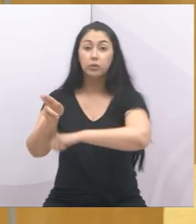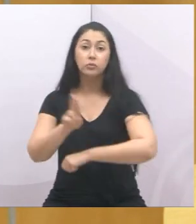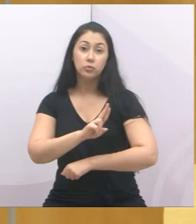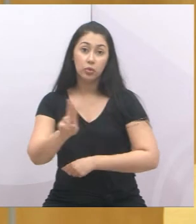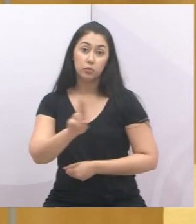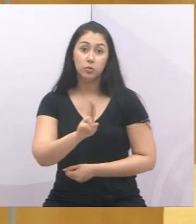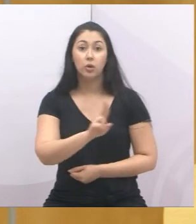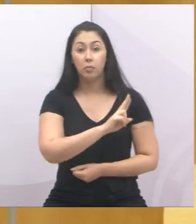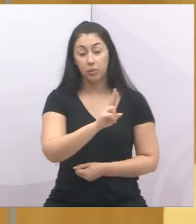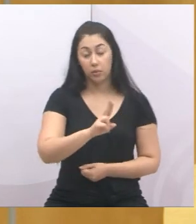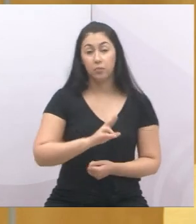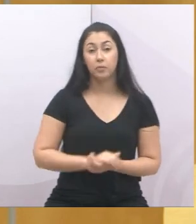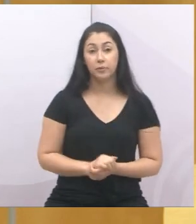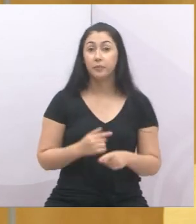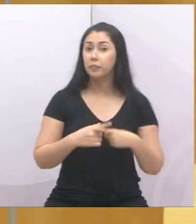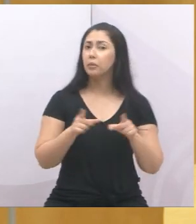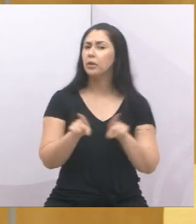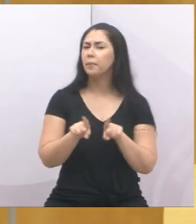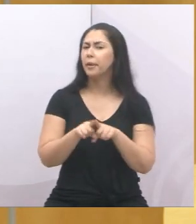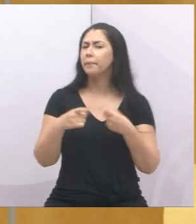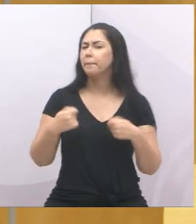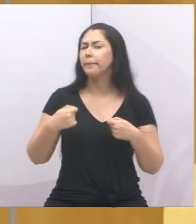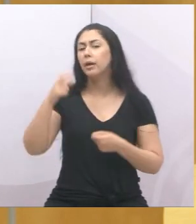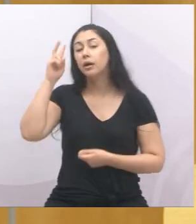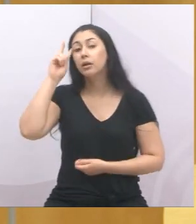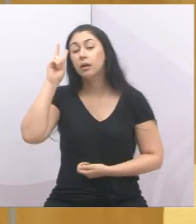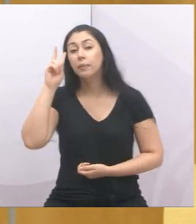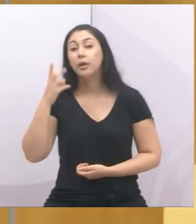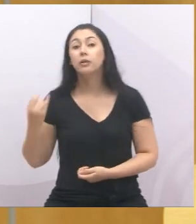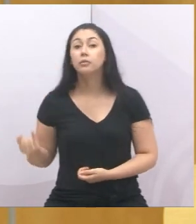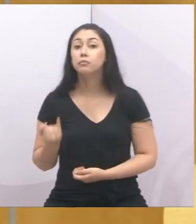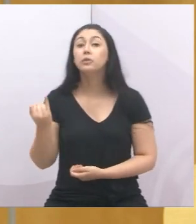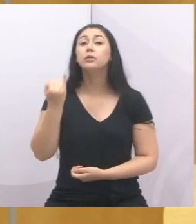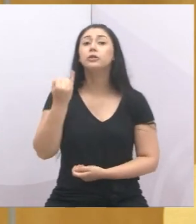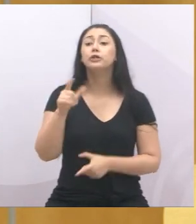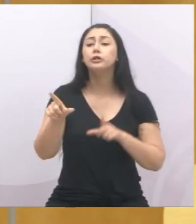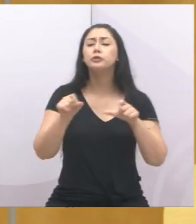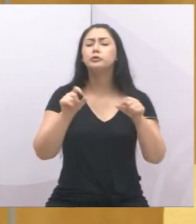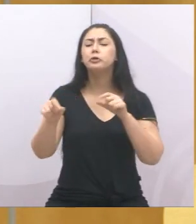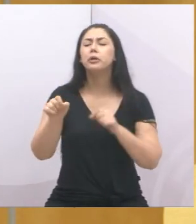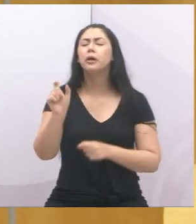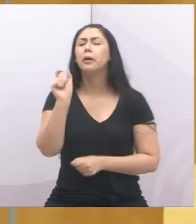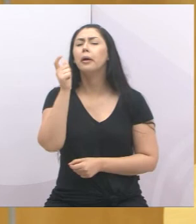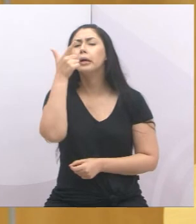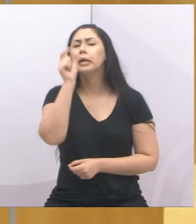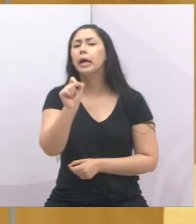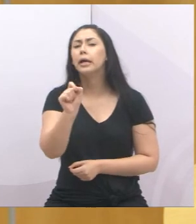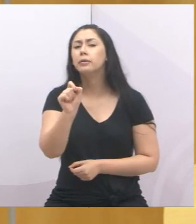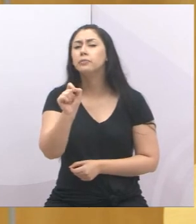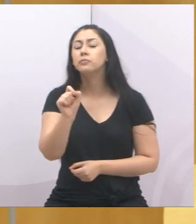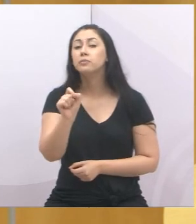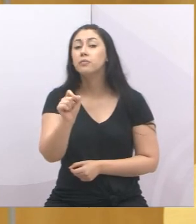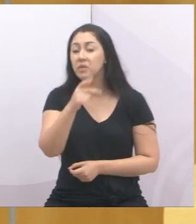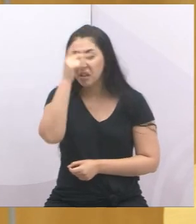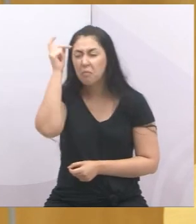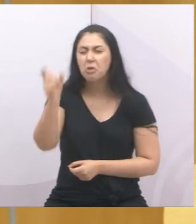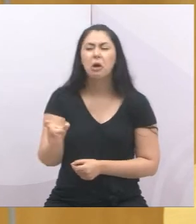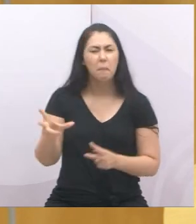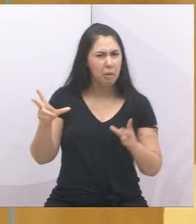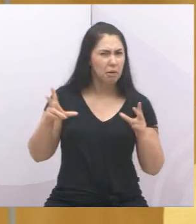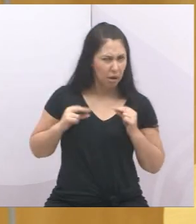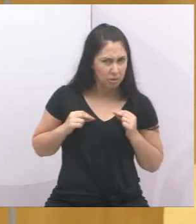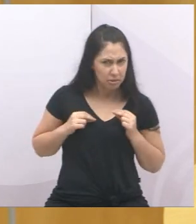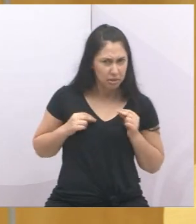ruas, mas lembrar bastante a importância de quem nós estamos homenageando. Pessoas merecidas, pessoas